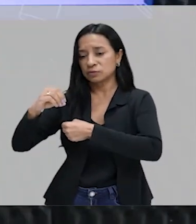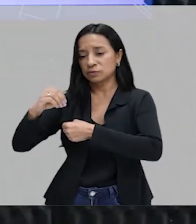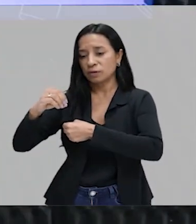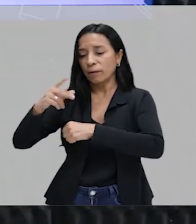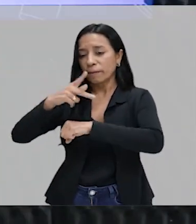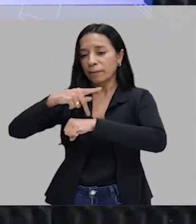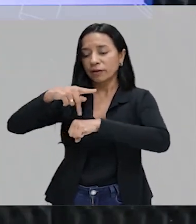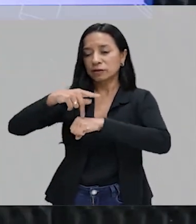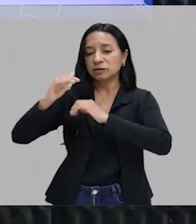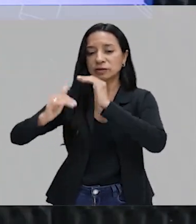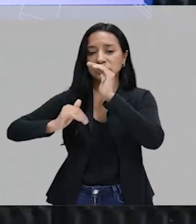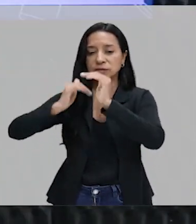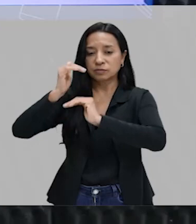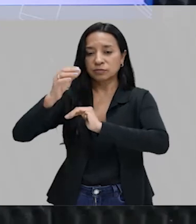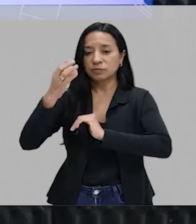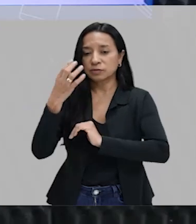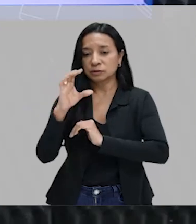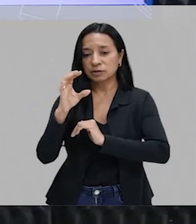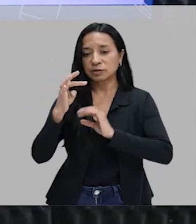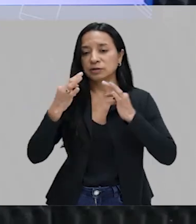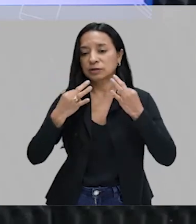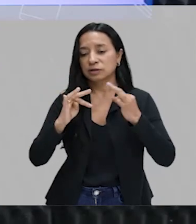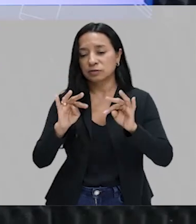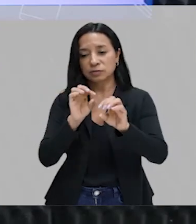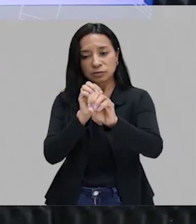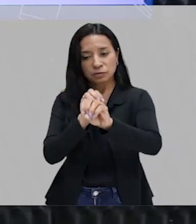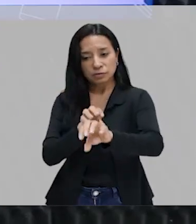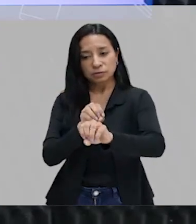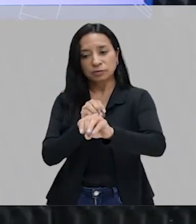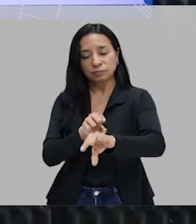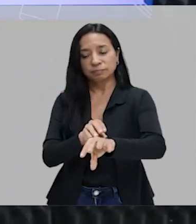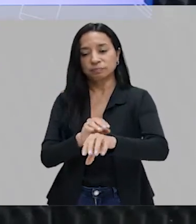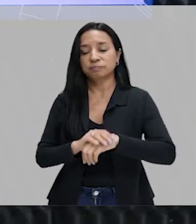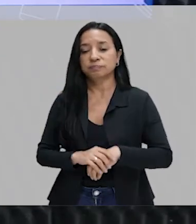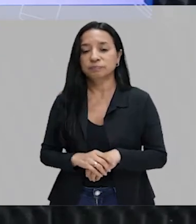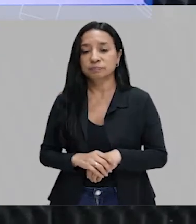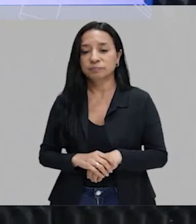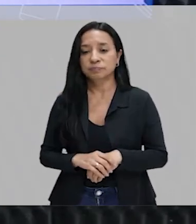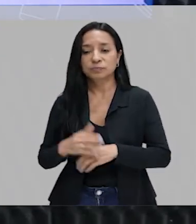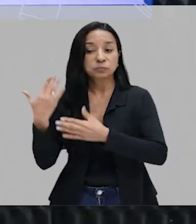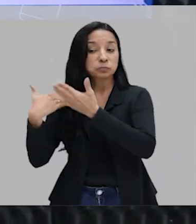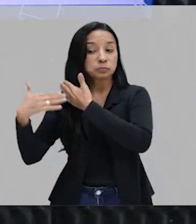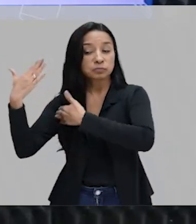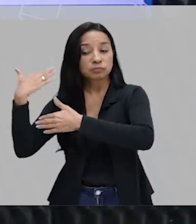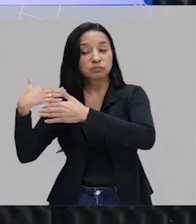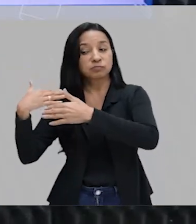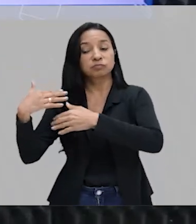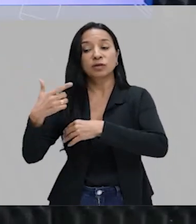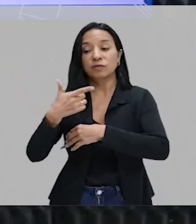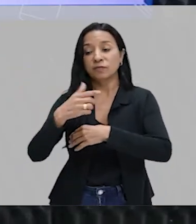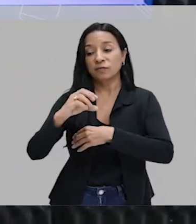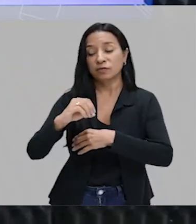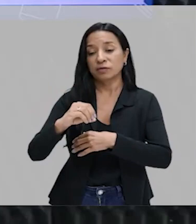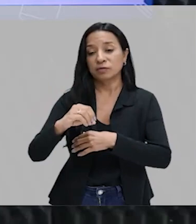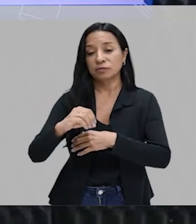ciência, tecnologia e educação. Está uns bons 20 anos atrás de país desenvolvido. Já na